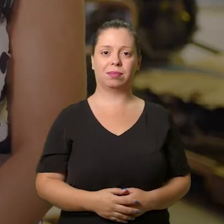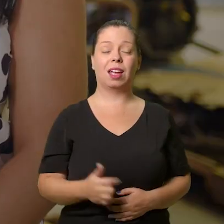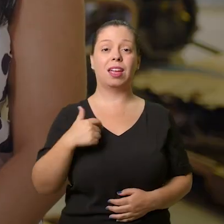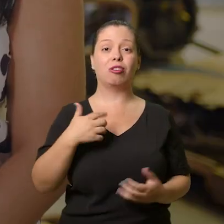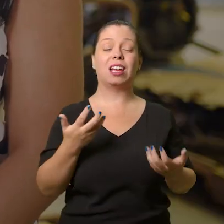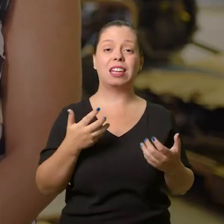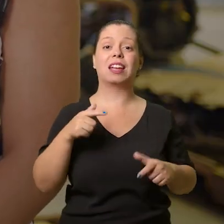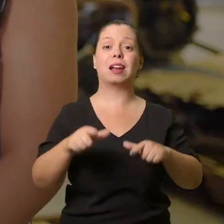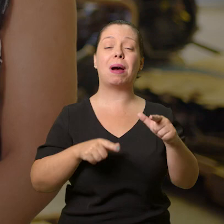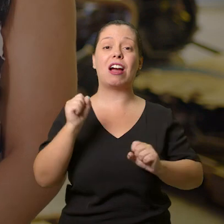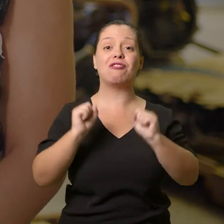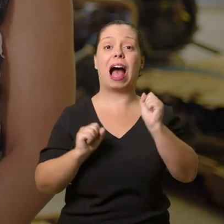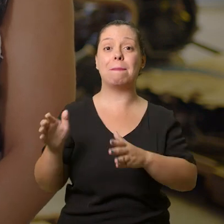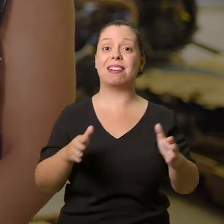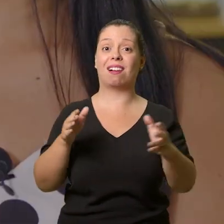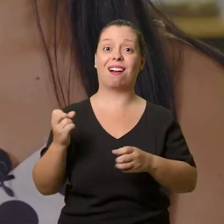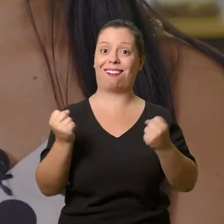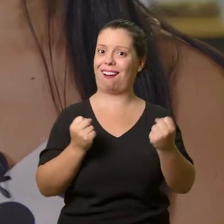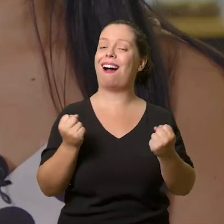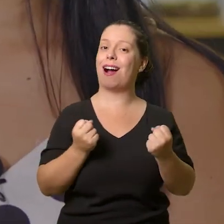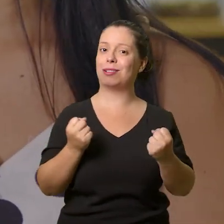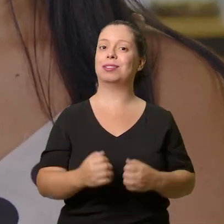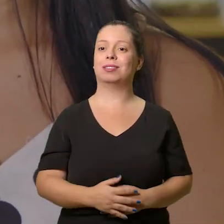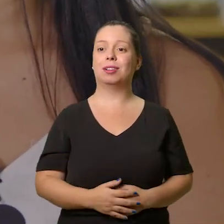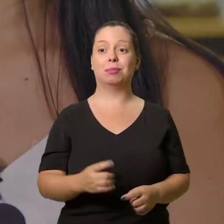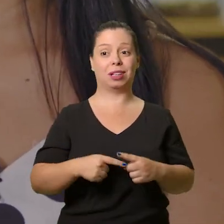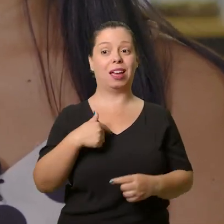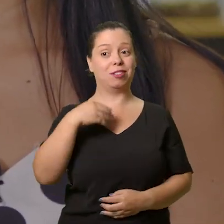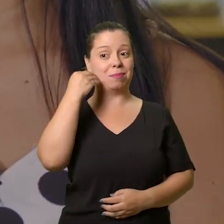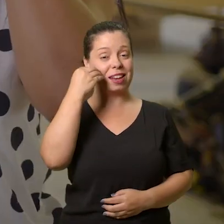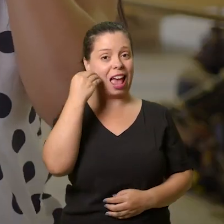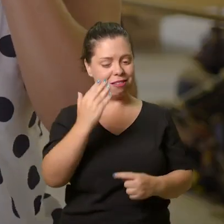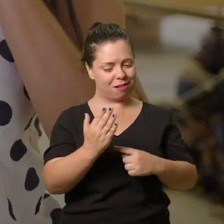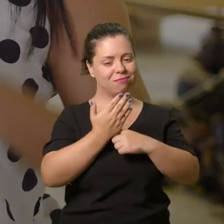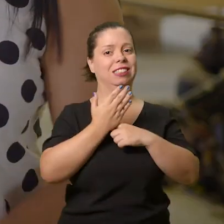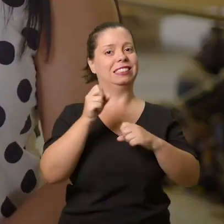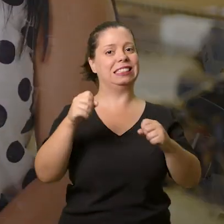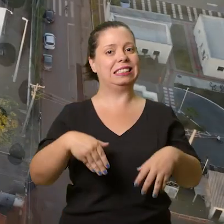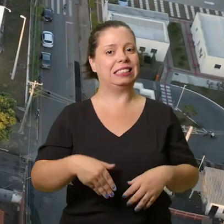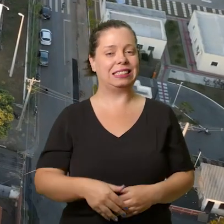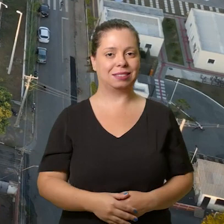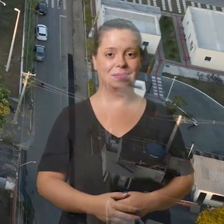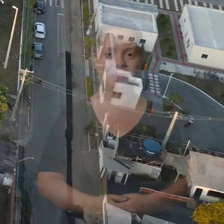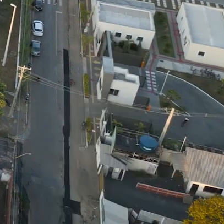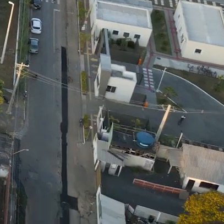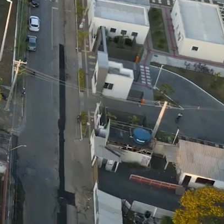Quero trabalhar na montadora, numa fábrica, que já tenho experiência. Facilitou muito.